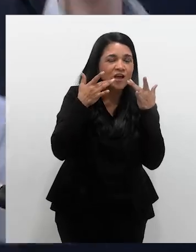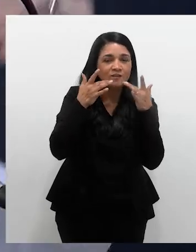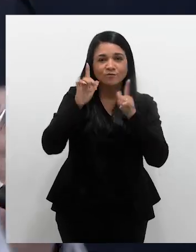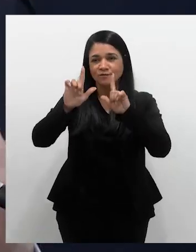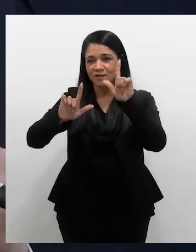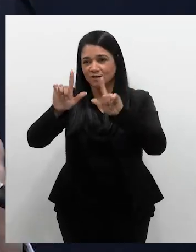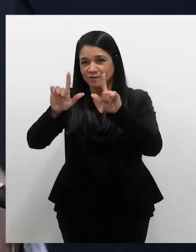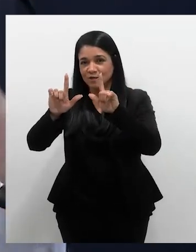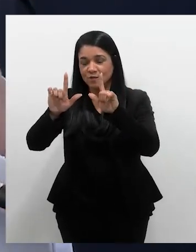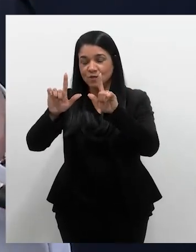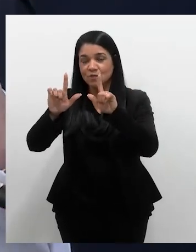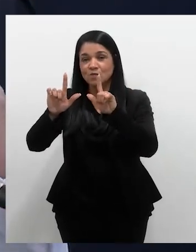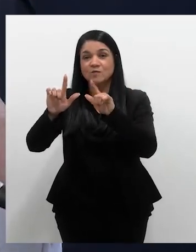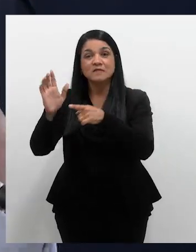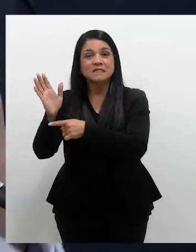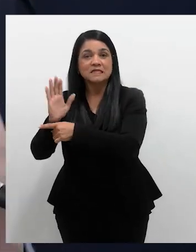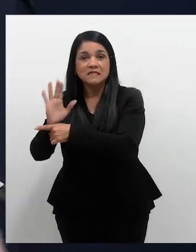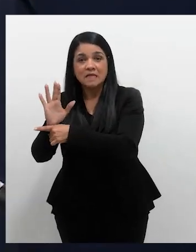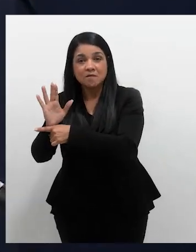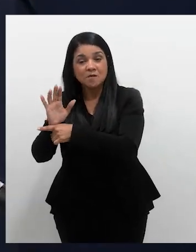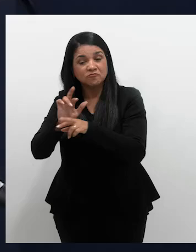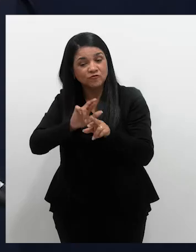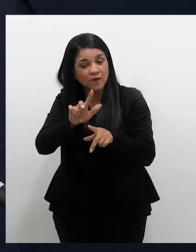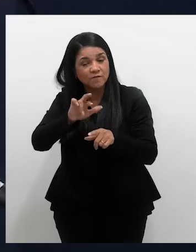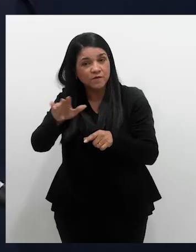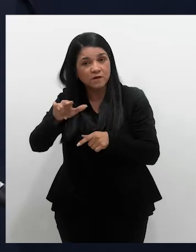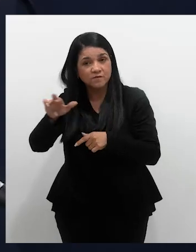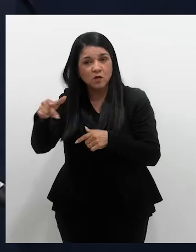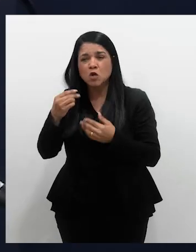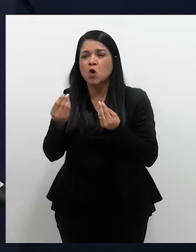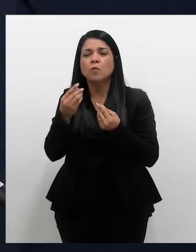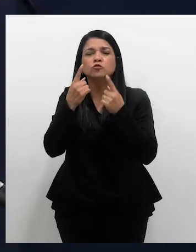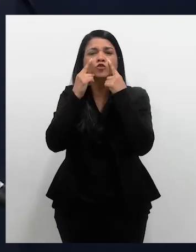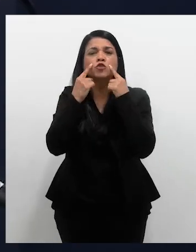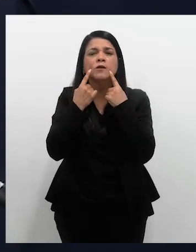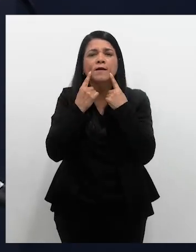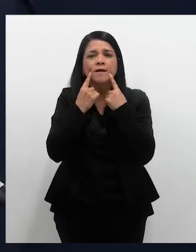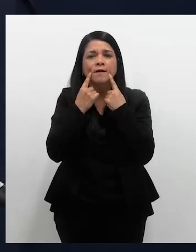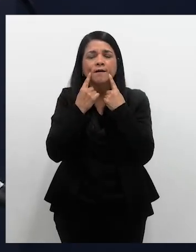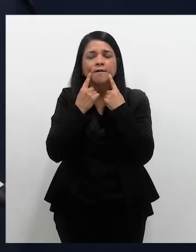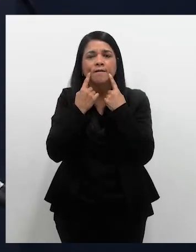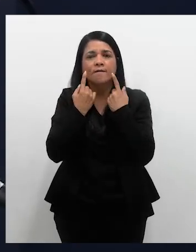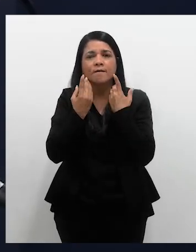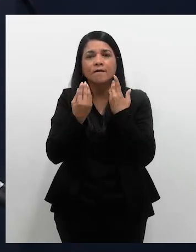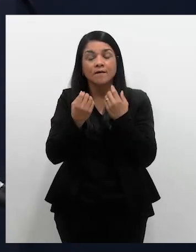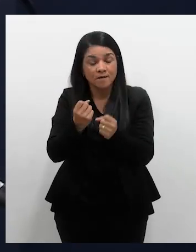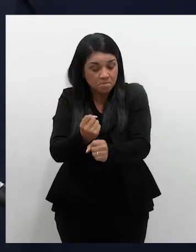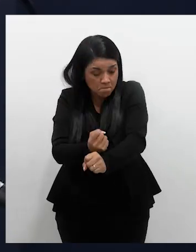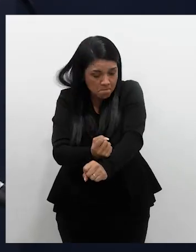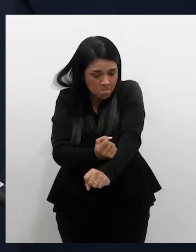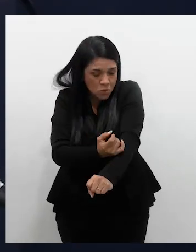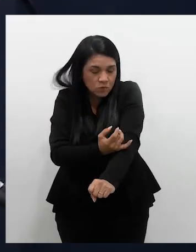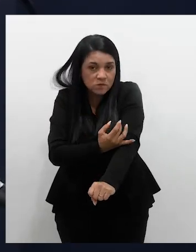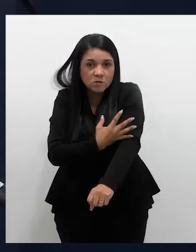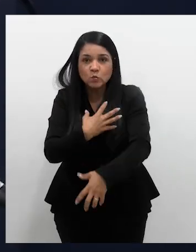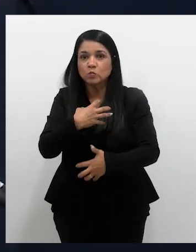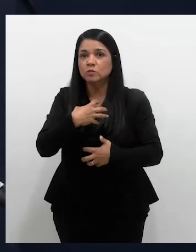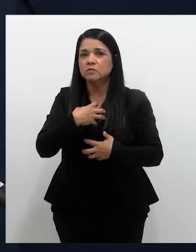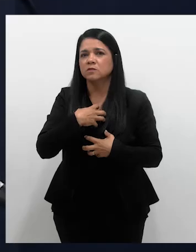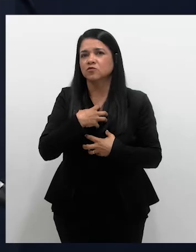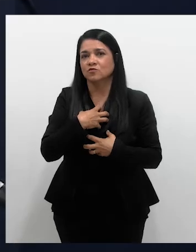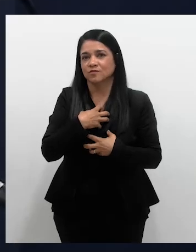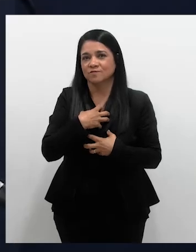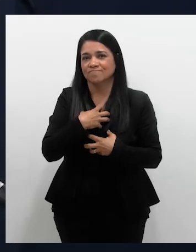de altura, de emoção, de como vem. As pessoas falam, como é chorar em cena? É você se emocionar. É